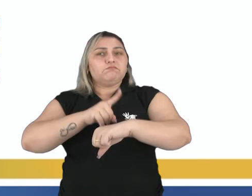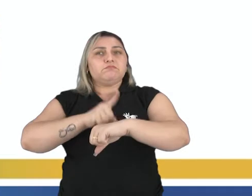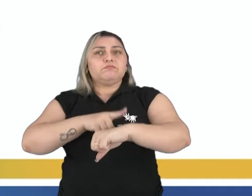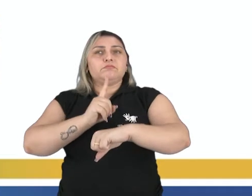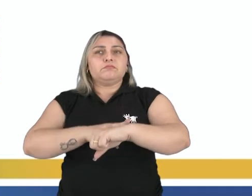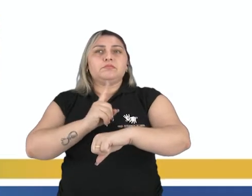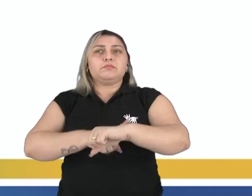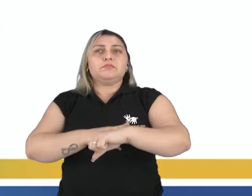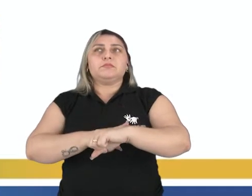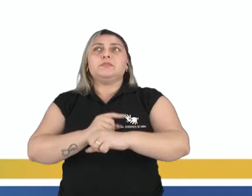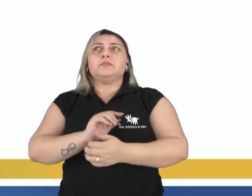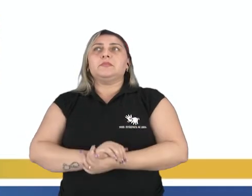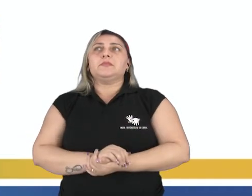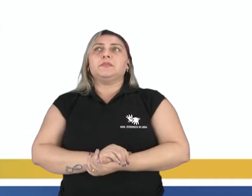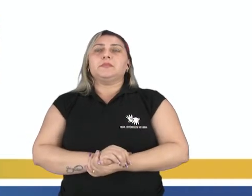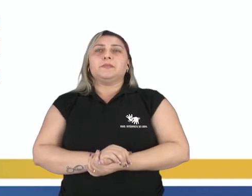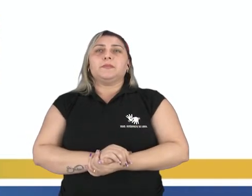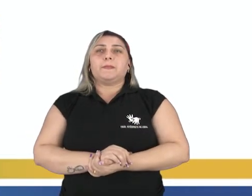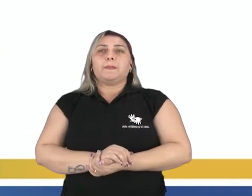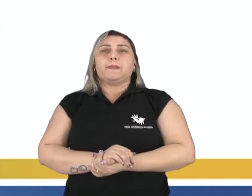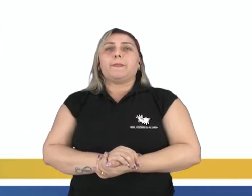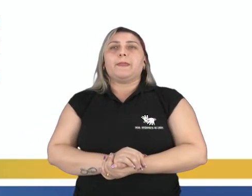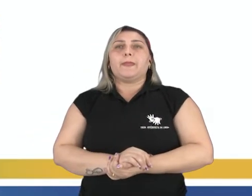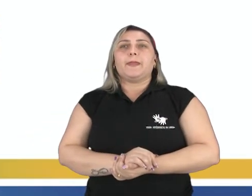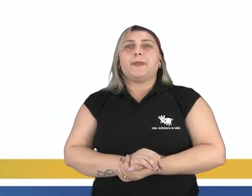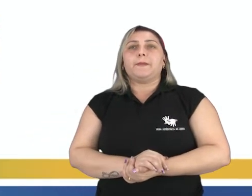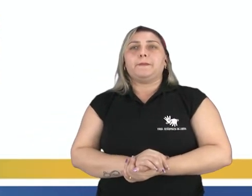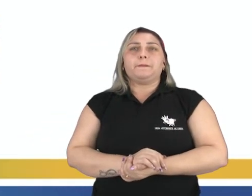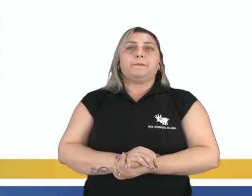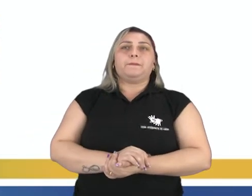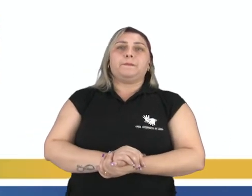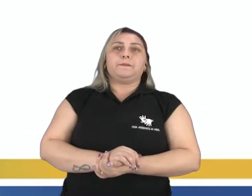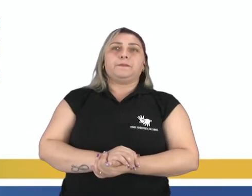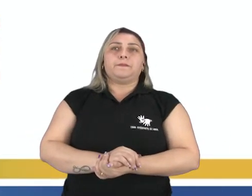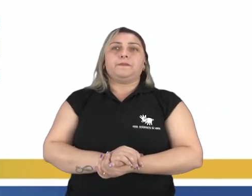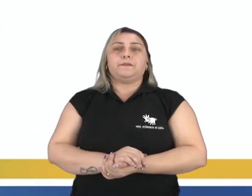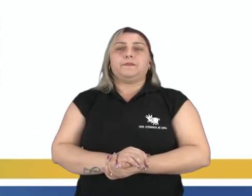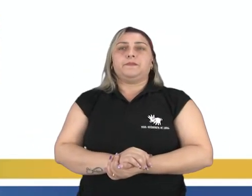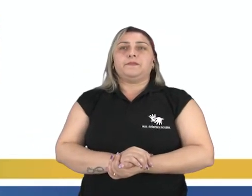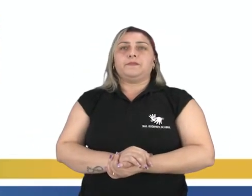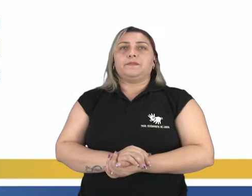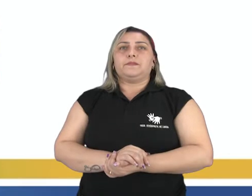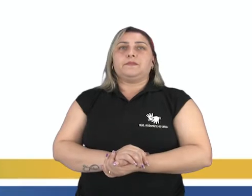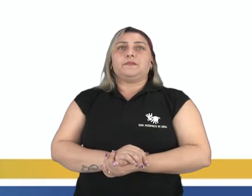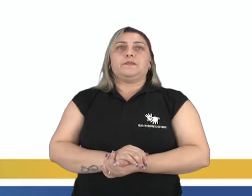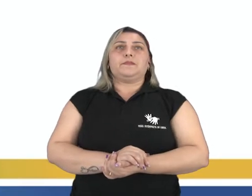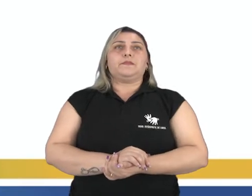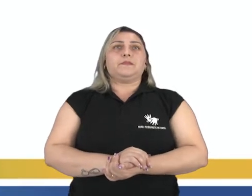se você quer falar do tempo atual se você quer falar no sábado tá